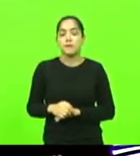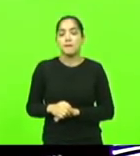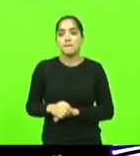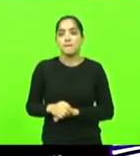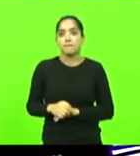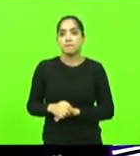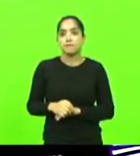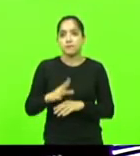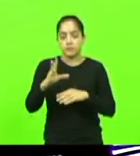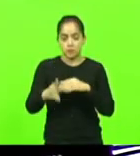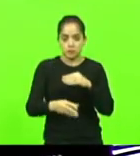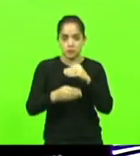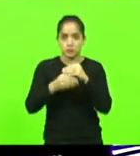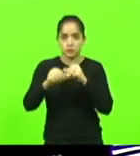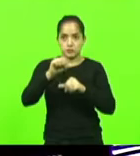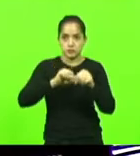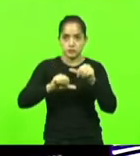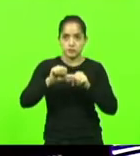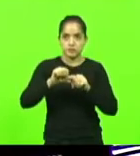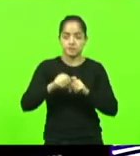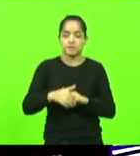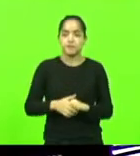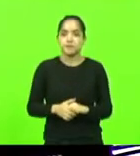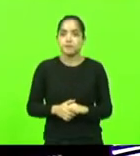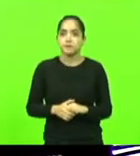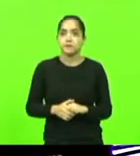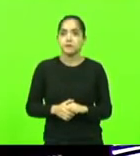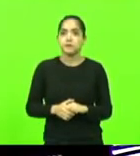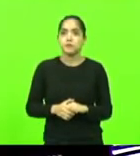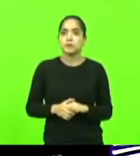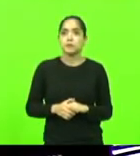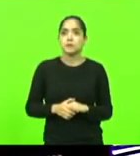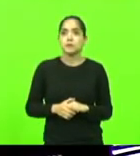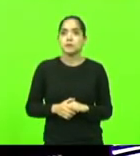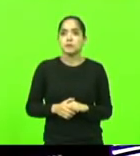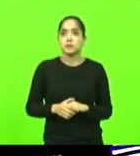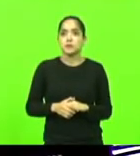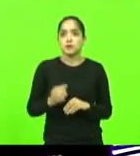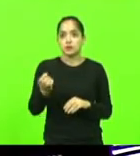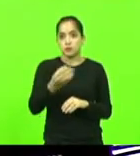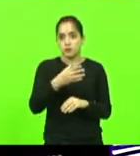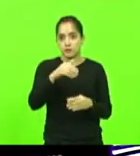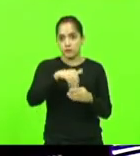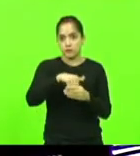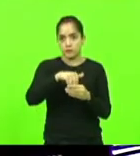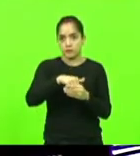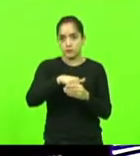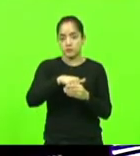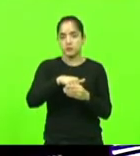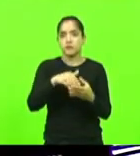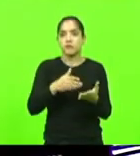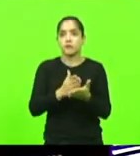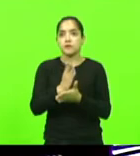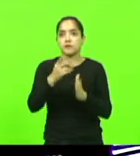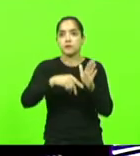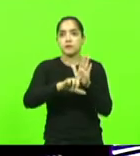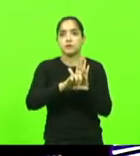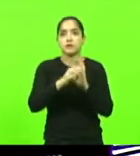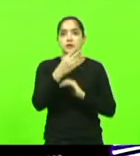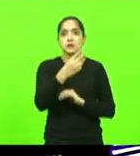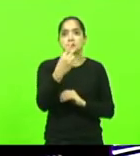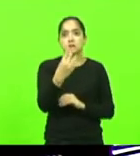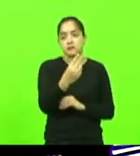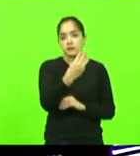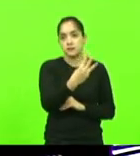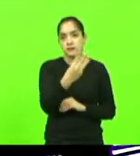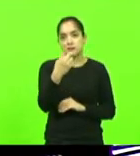com emenda modificativa. Em nova votação, foi aprovado em turno único o projeto de lei 310/2019,